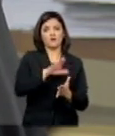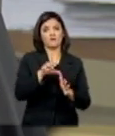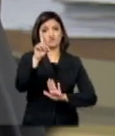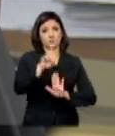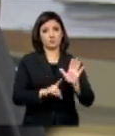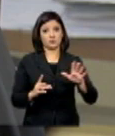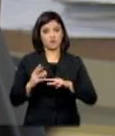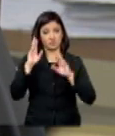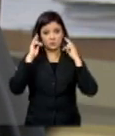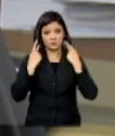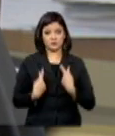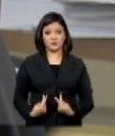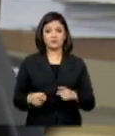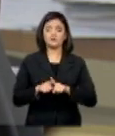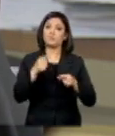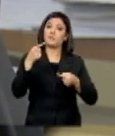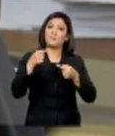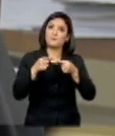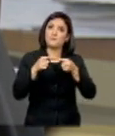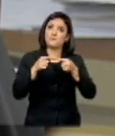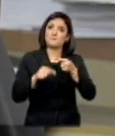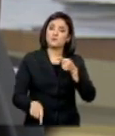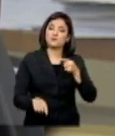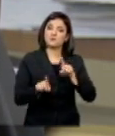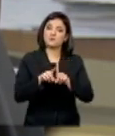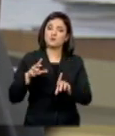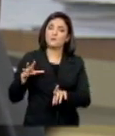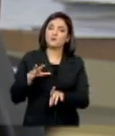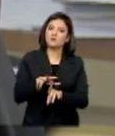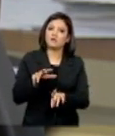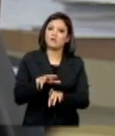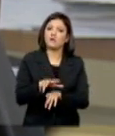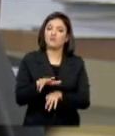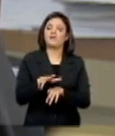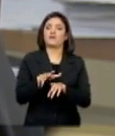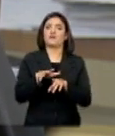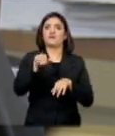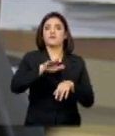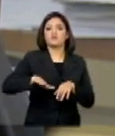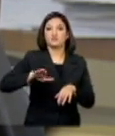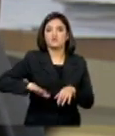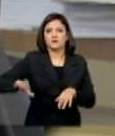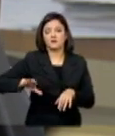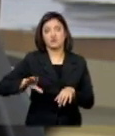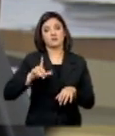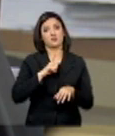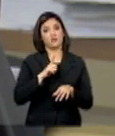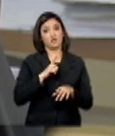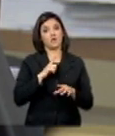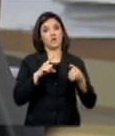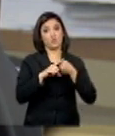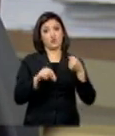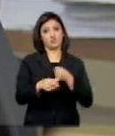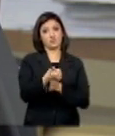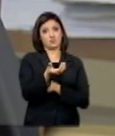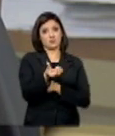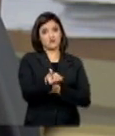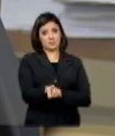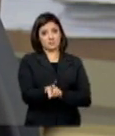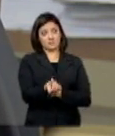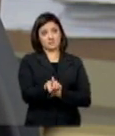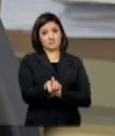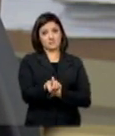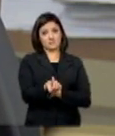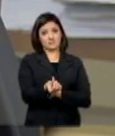interferências ilegítimas e arbitrárias na vida particular das crianças previsto no artigo 16 da convenção sobre